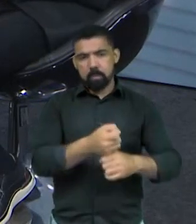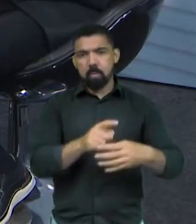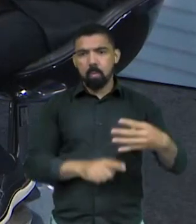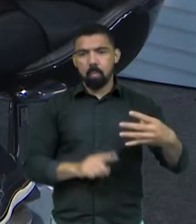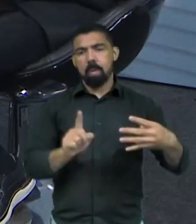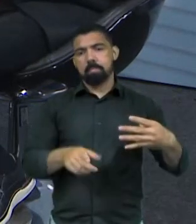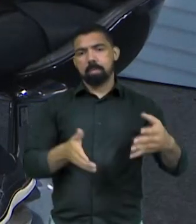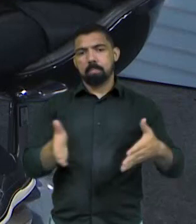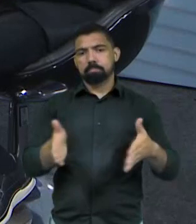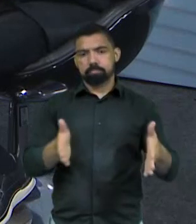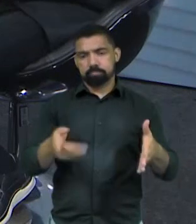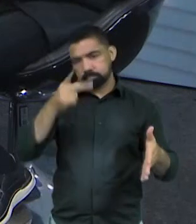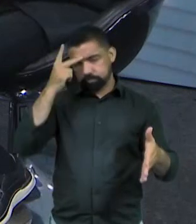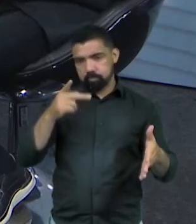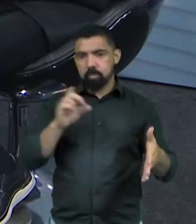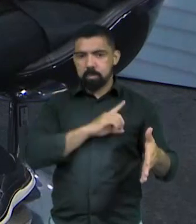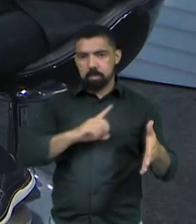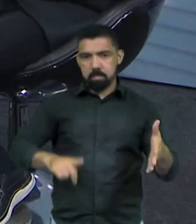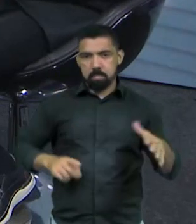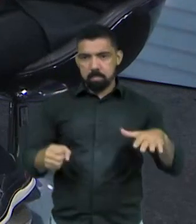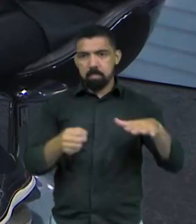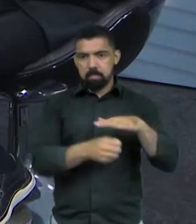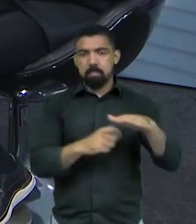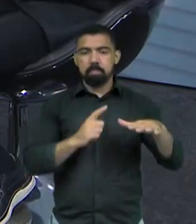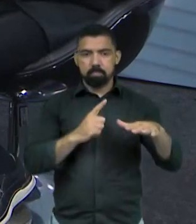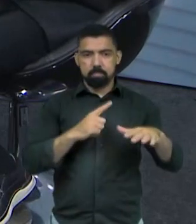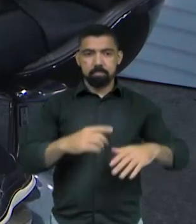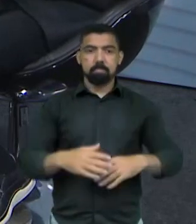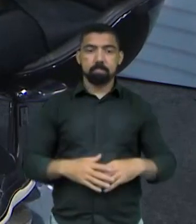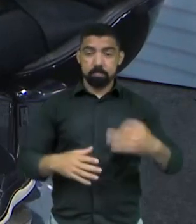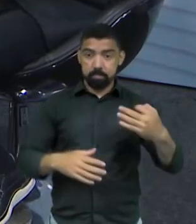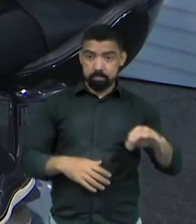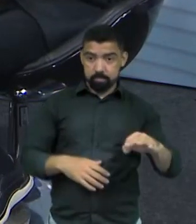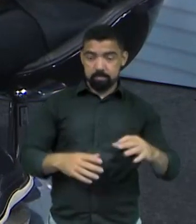mandato dos deputados eleitos na eleição imediatamente anterior, foi essa,